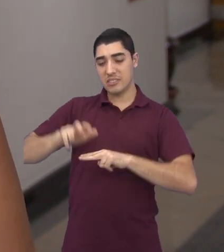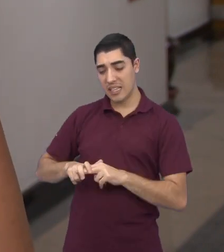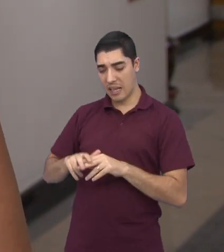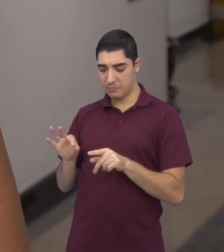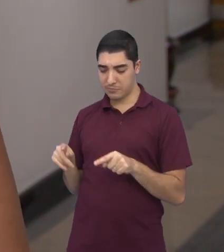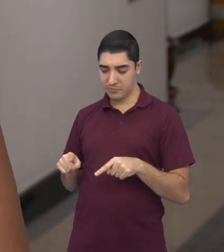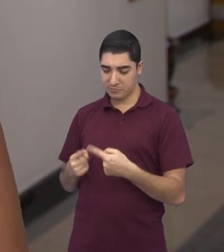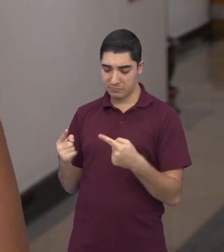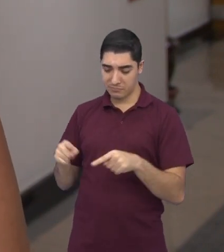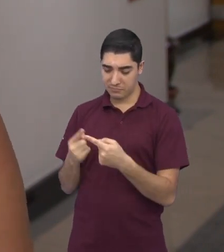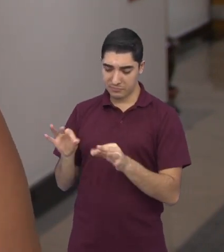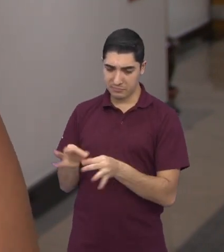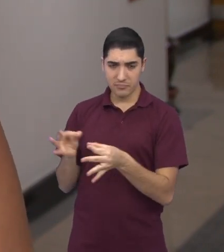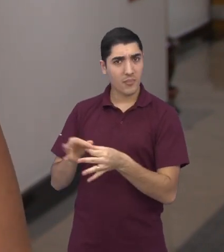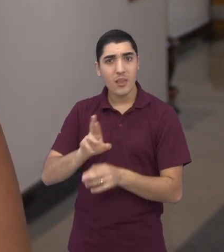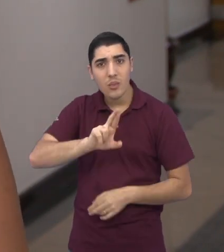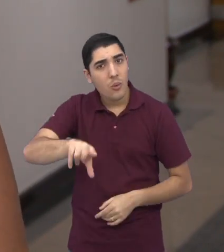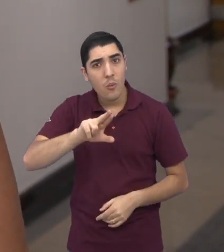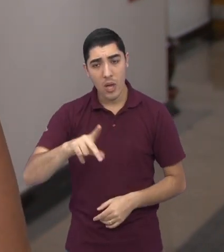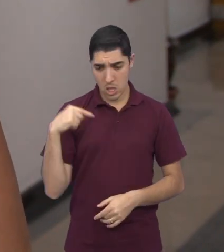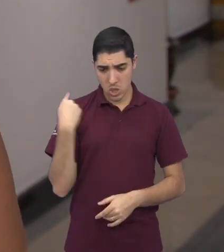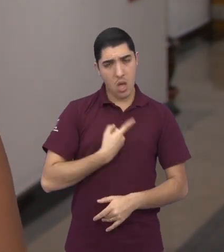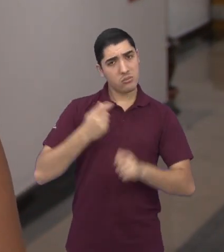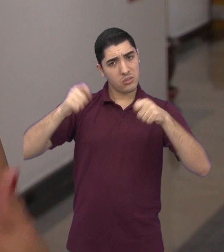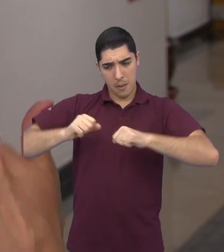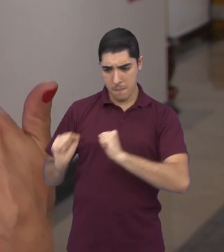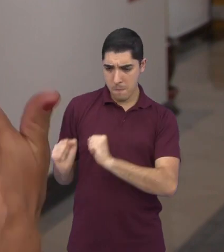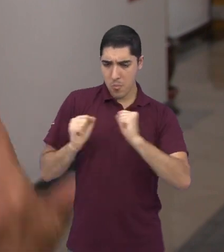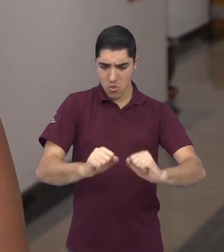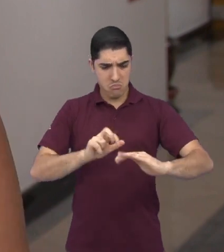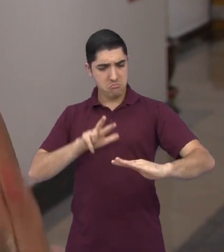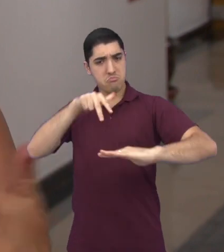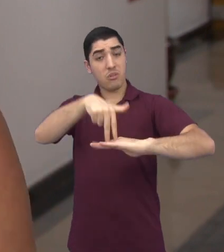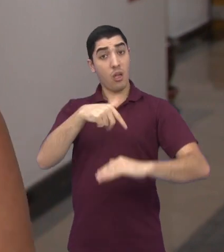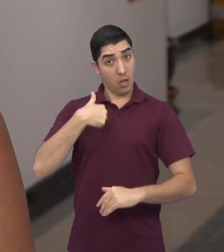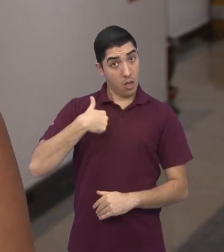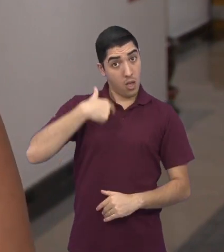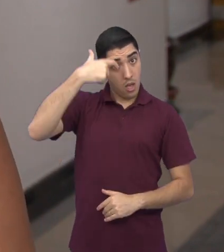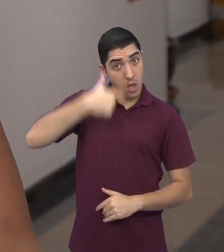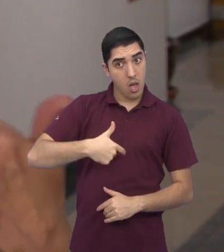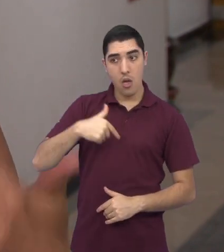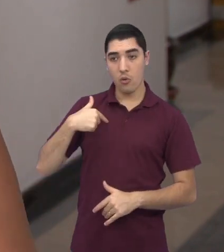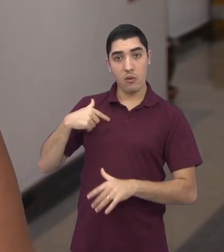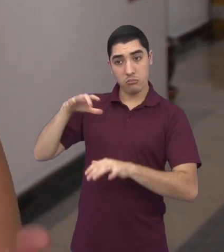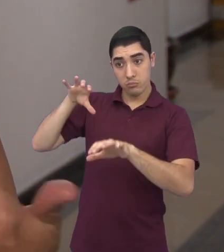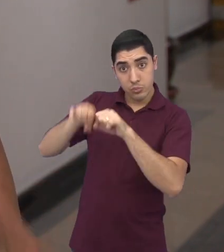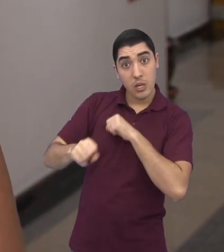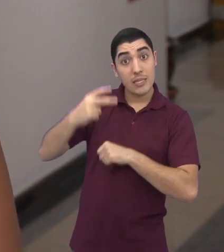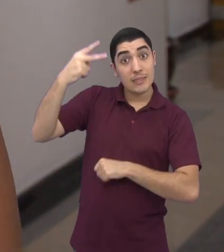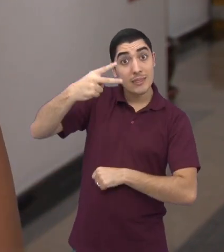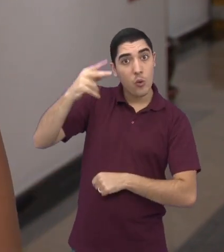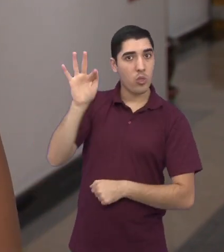fazendo crochê. E não é. Nós somos empoderadas, nós temos como estudar. Eu, recentemente, estou